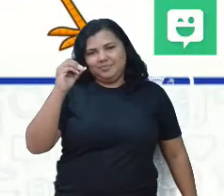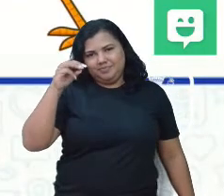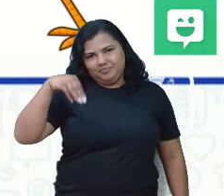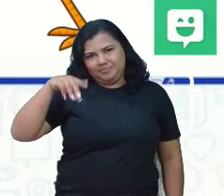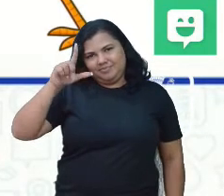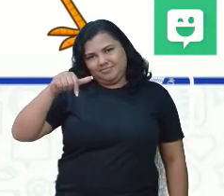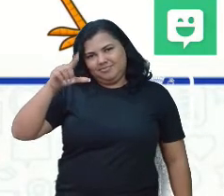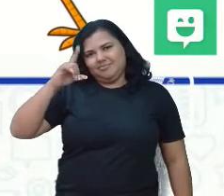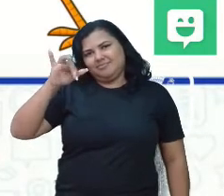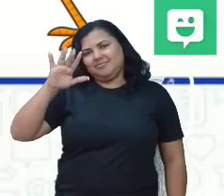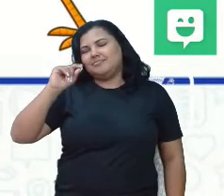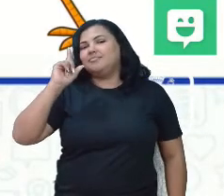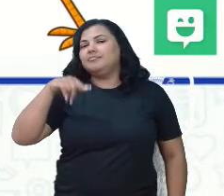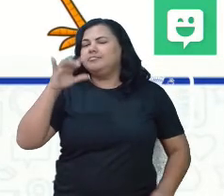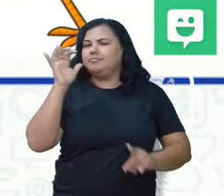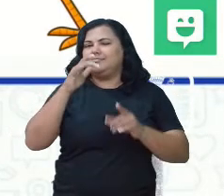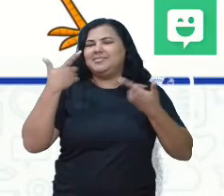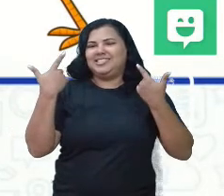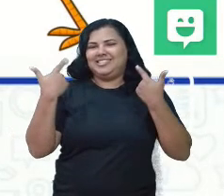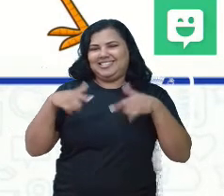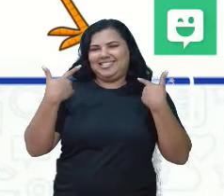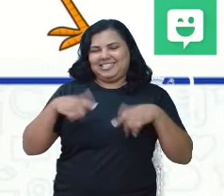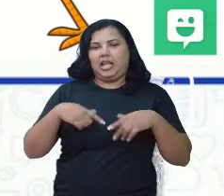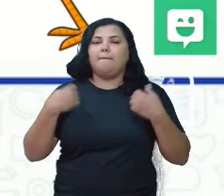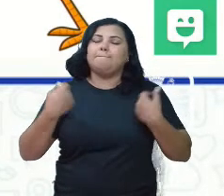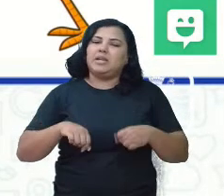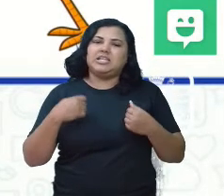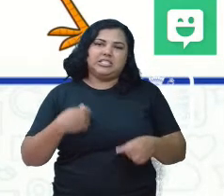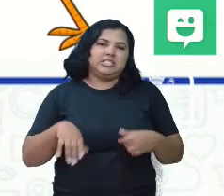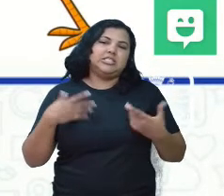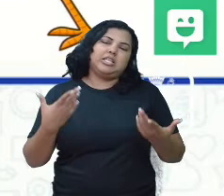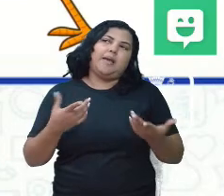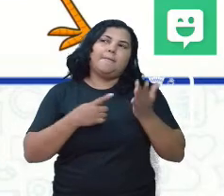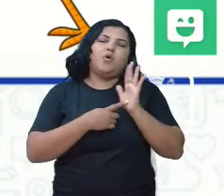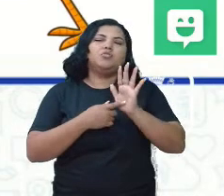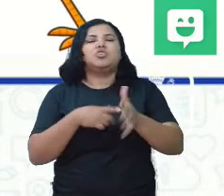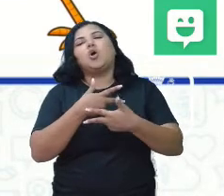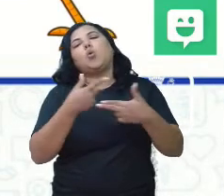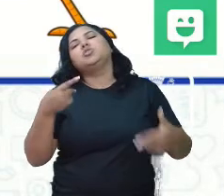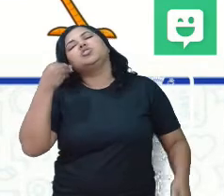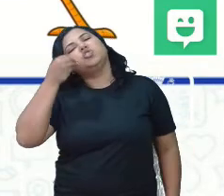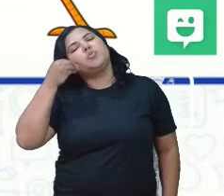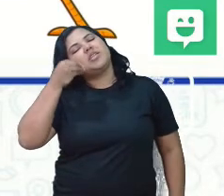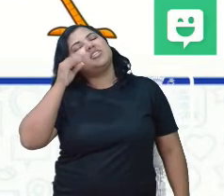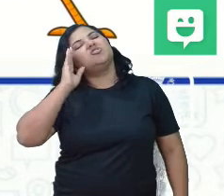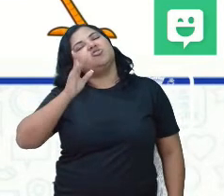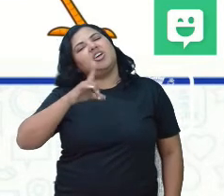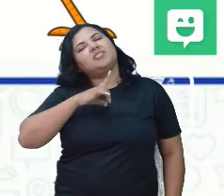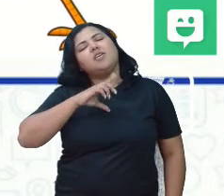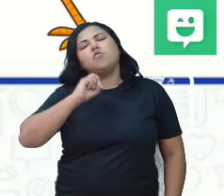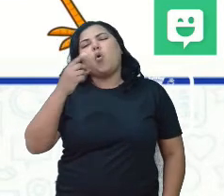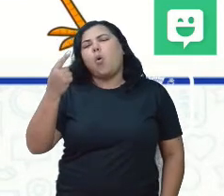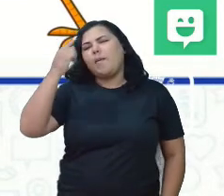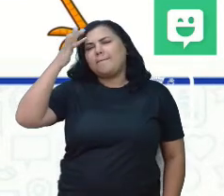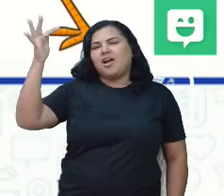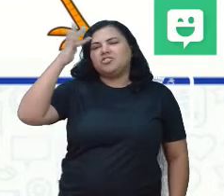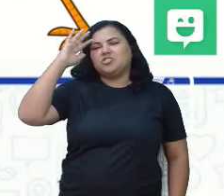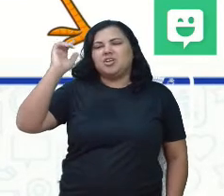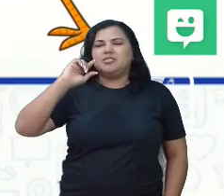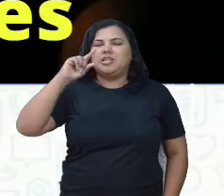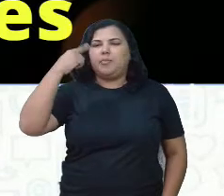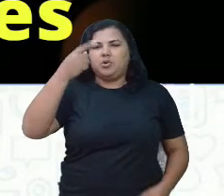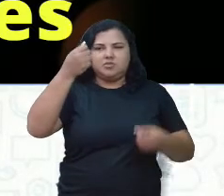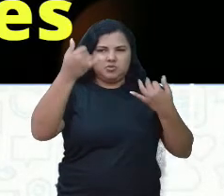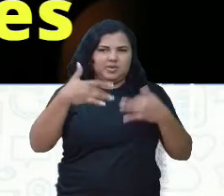do público. Precisa ser algo que já foi experienciado ou pensado pelo público. Eu vou falar um pouquinho mais sobre isso